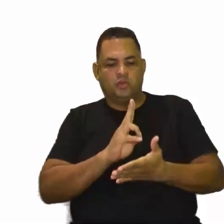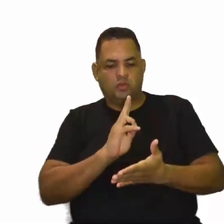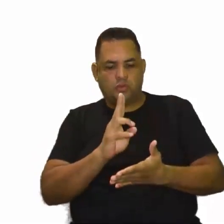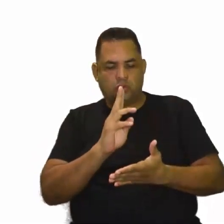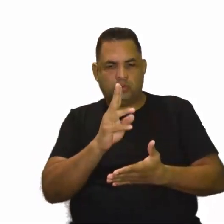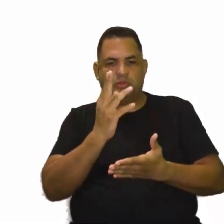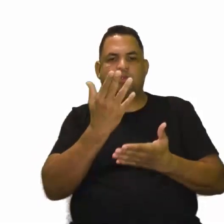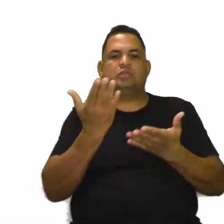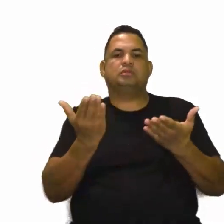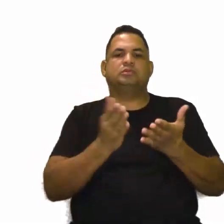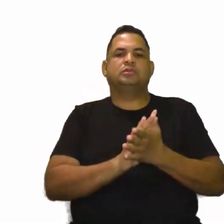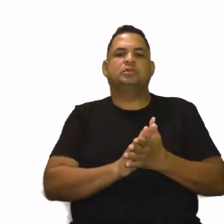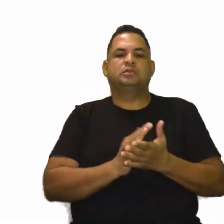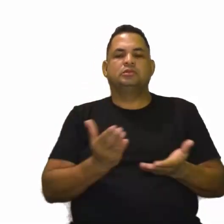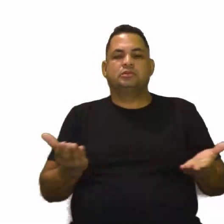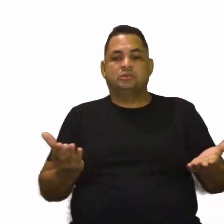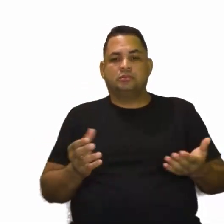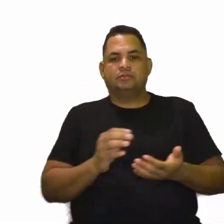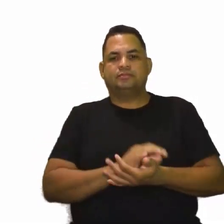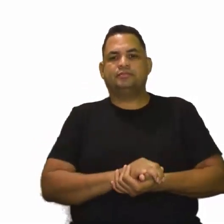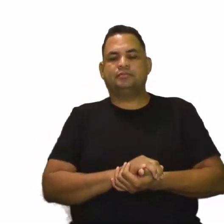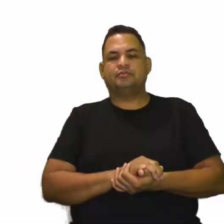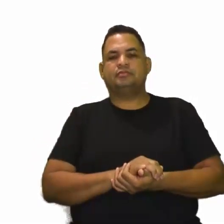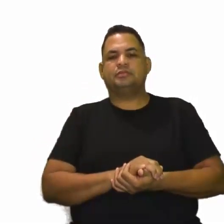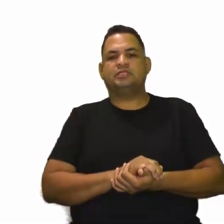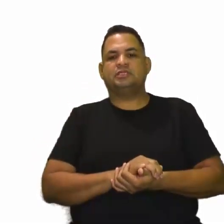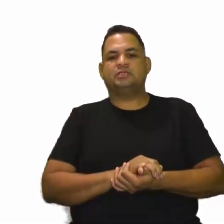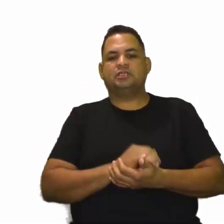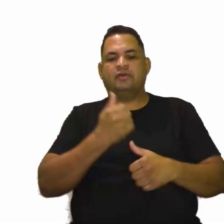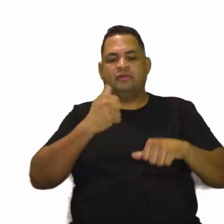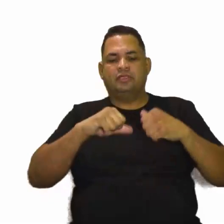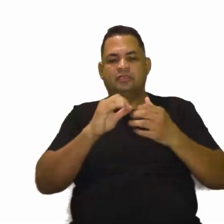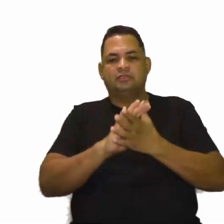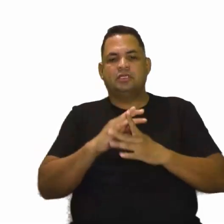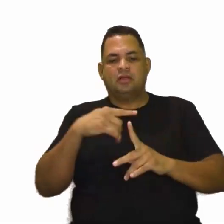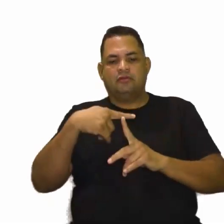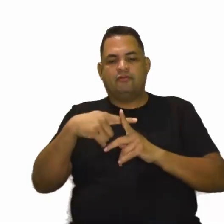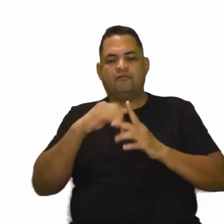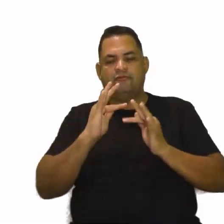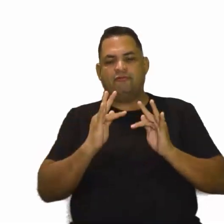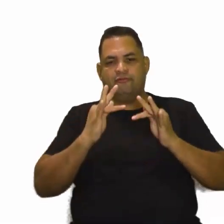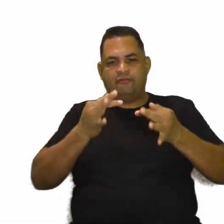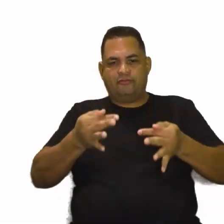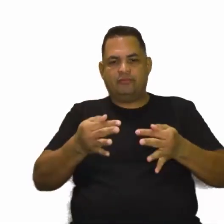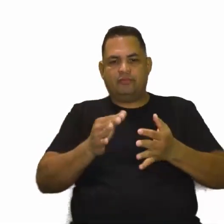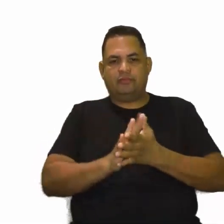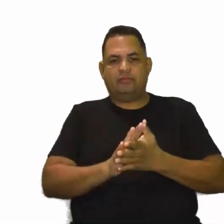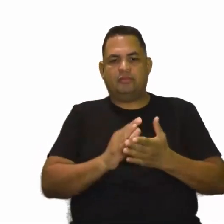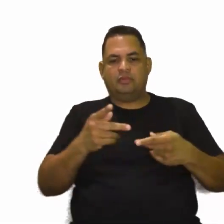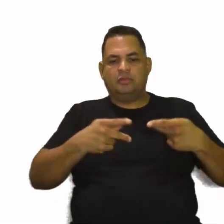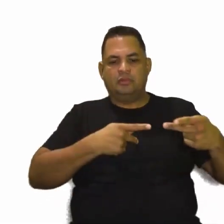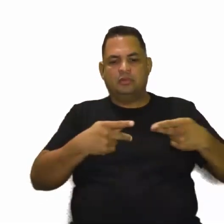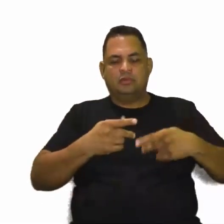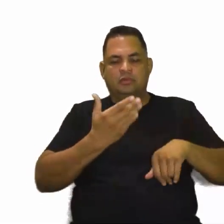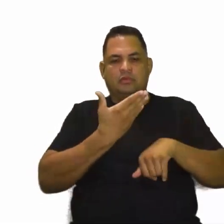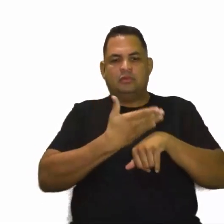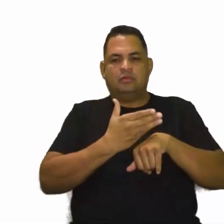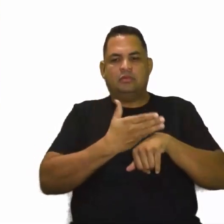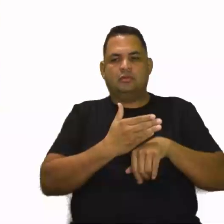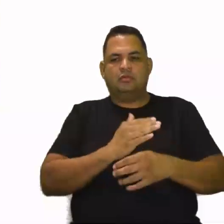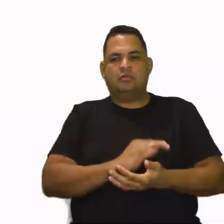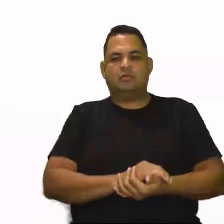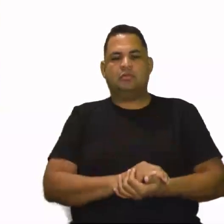no decorrer do processo. E a somativa, que é feita ao final, né, do programa de